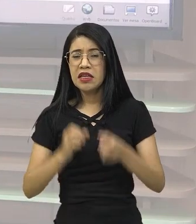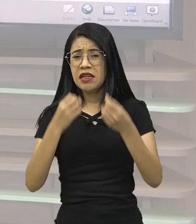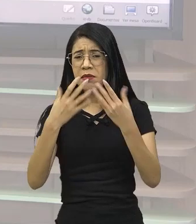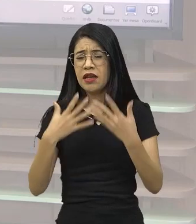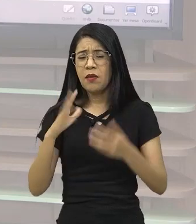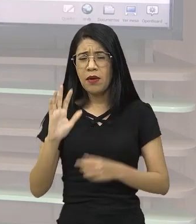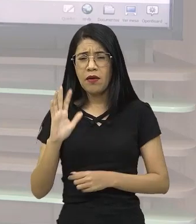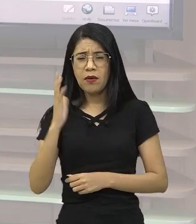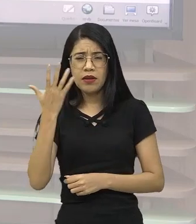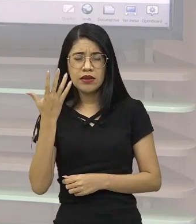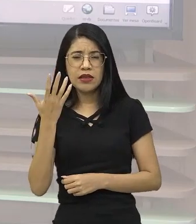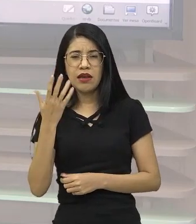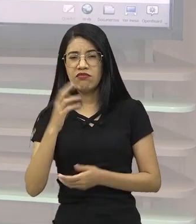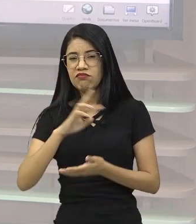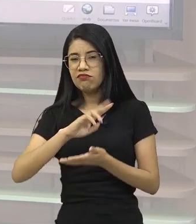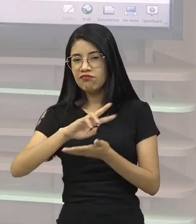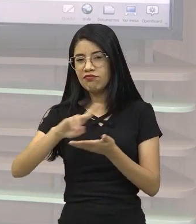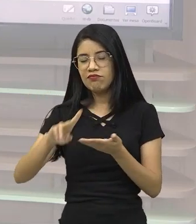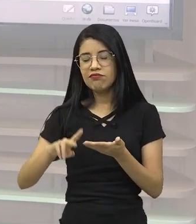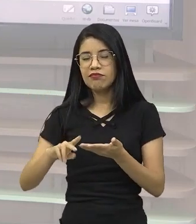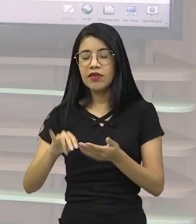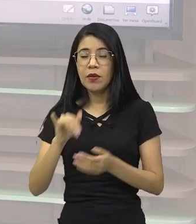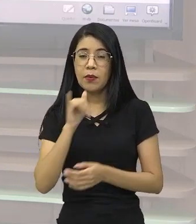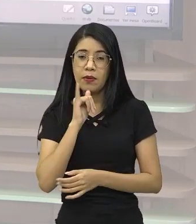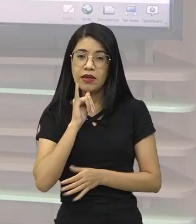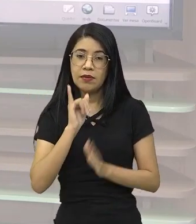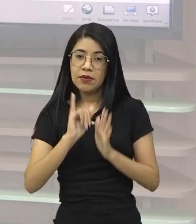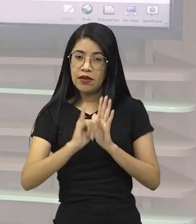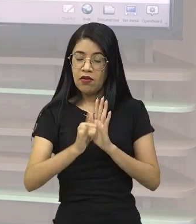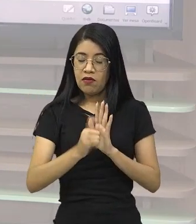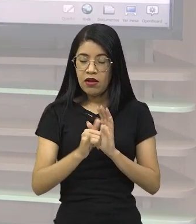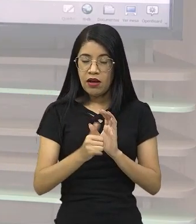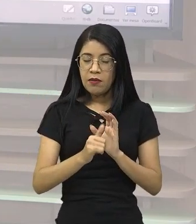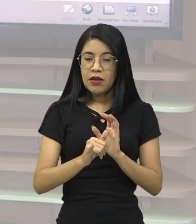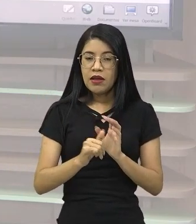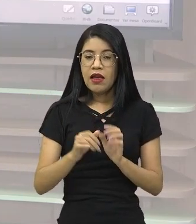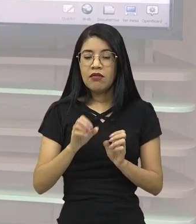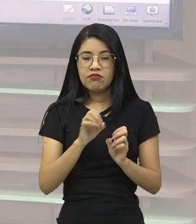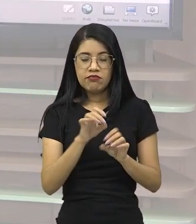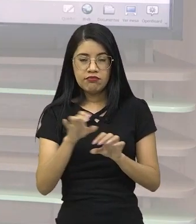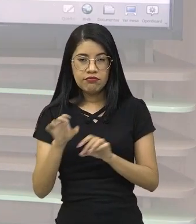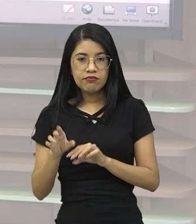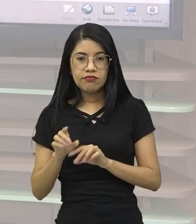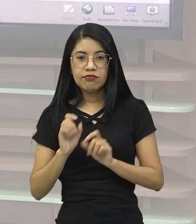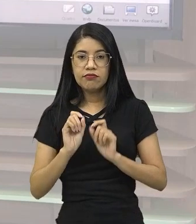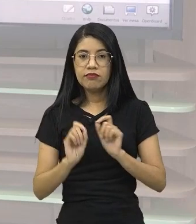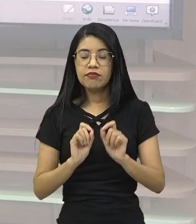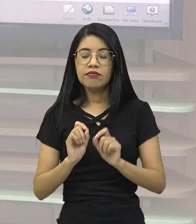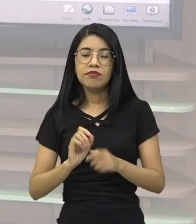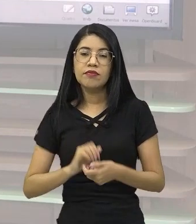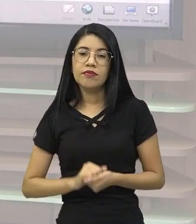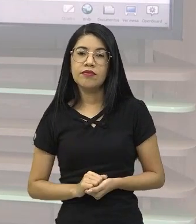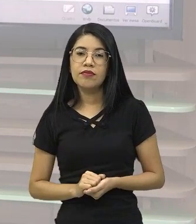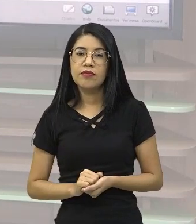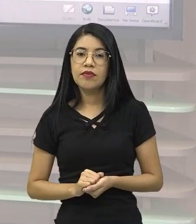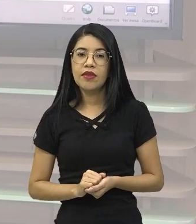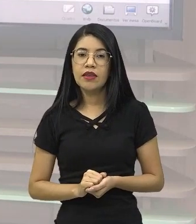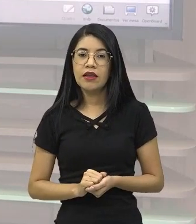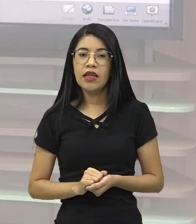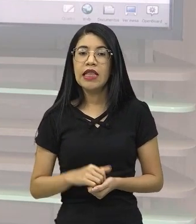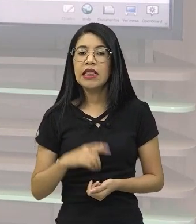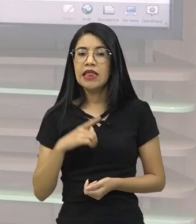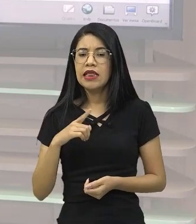evento, uma história. No caso da fábula, como tem essa natureza educativa, né? Traz um